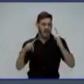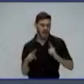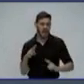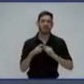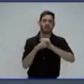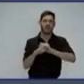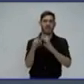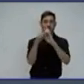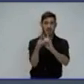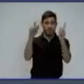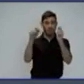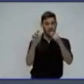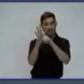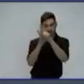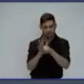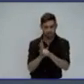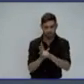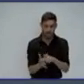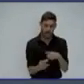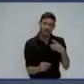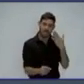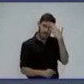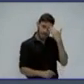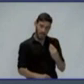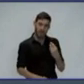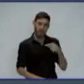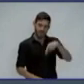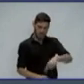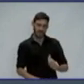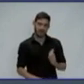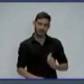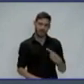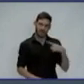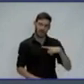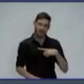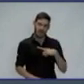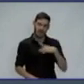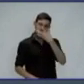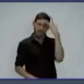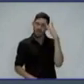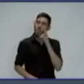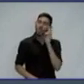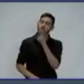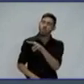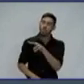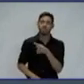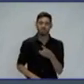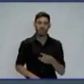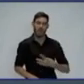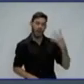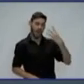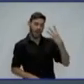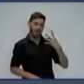auditáveis. Nessa vida, porém, o que existe está nos olhos do que vê. Quarta